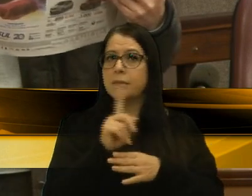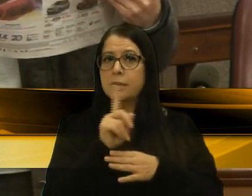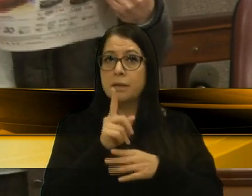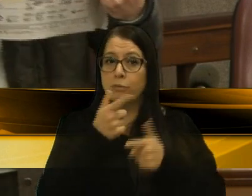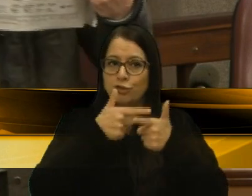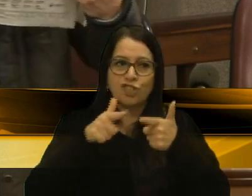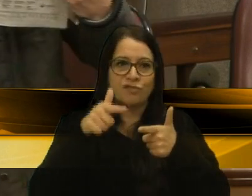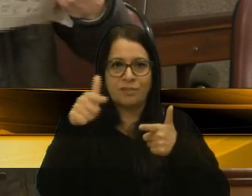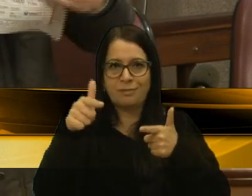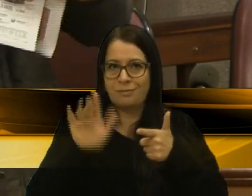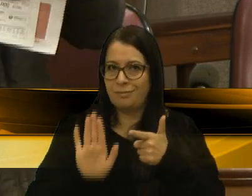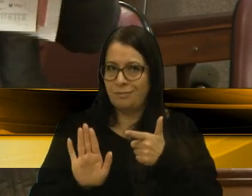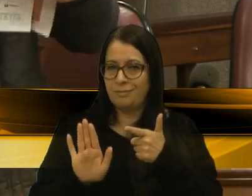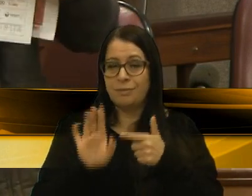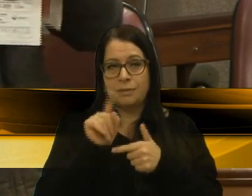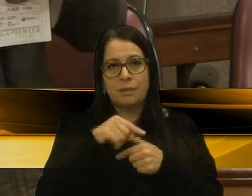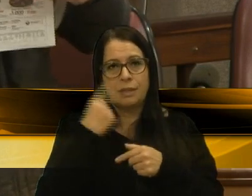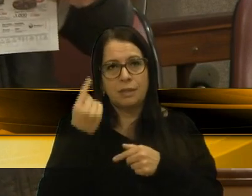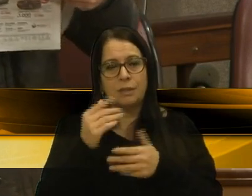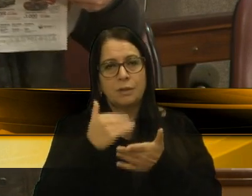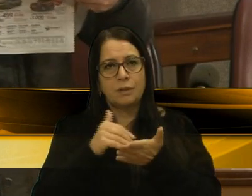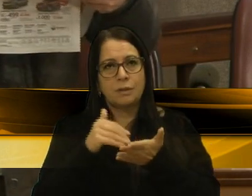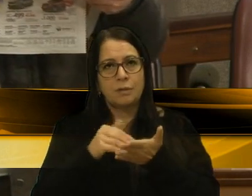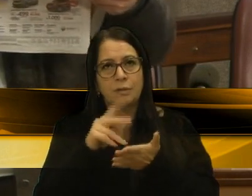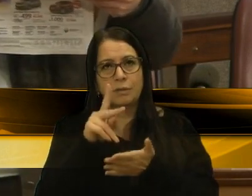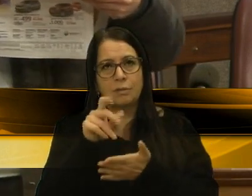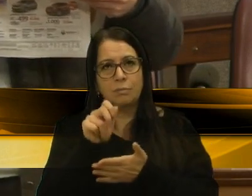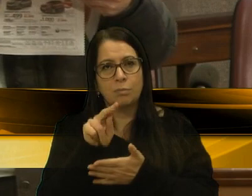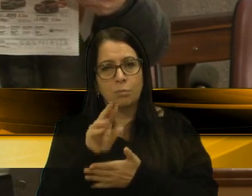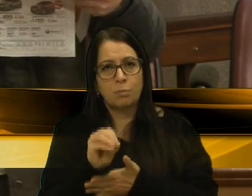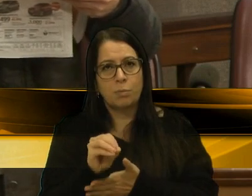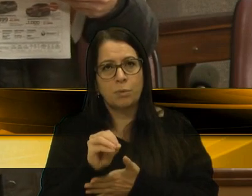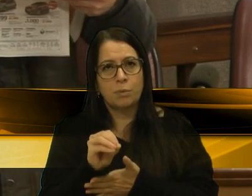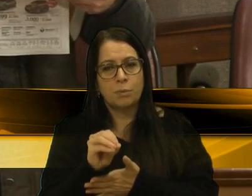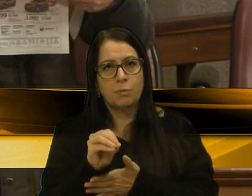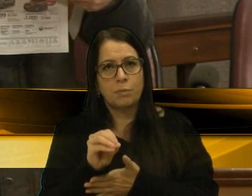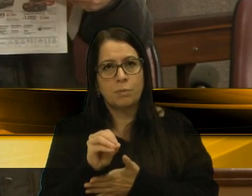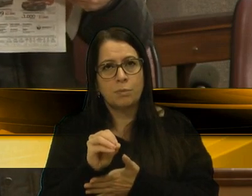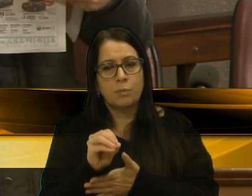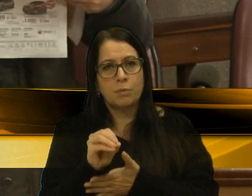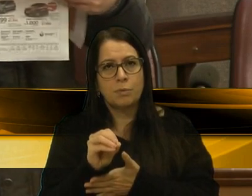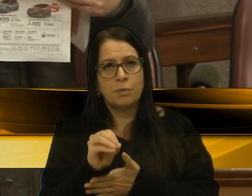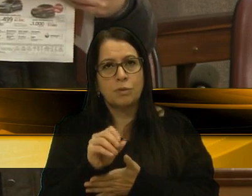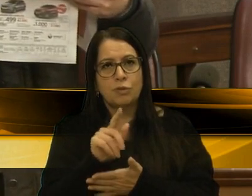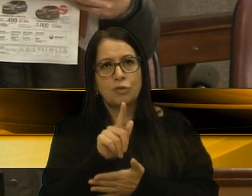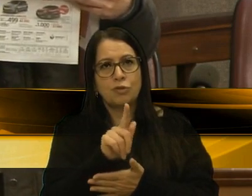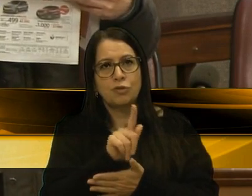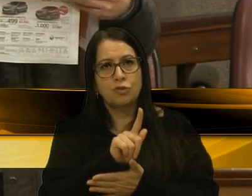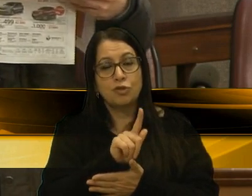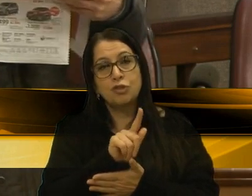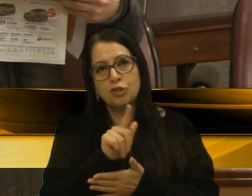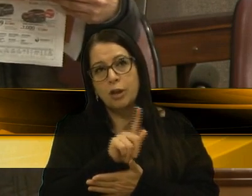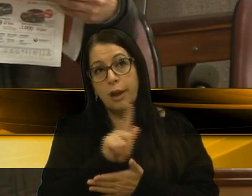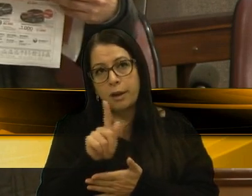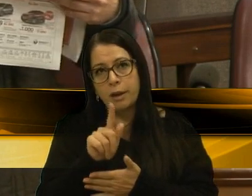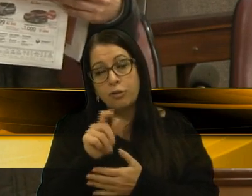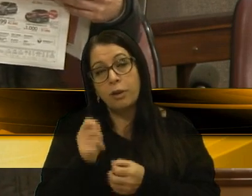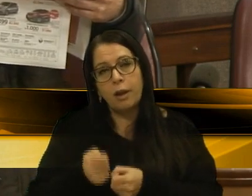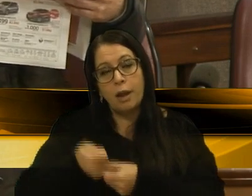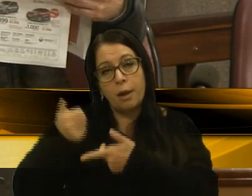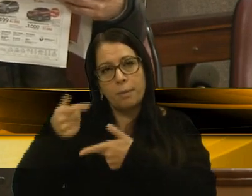dividir. Daí vai o secretário Paulo Salves, secretário de Turismo e Cultura de Garibaldi. Caxias